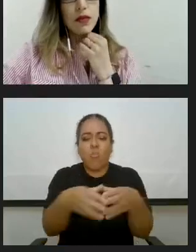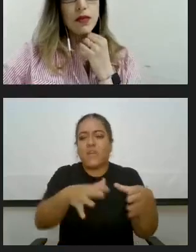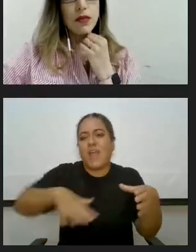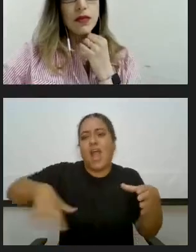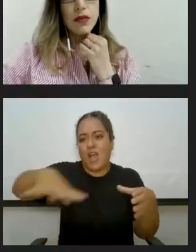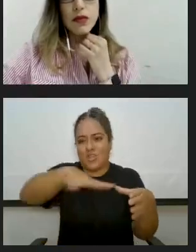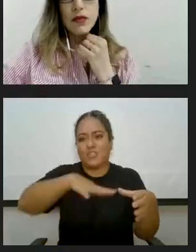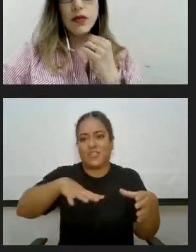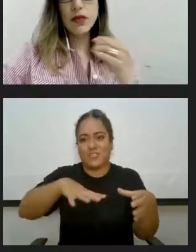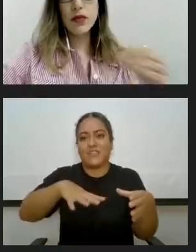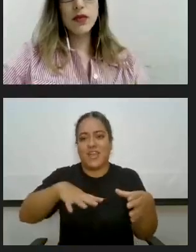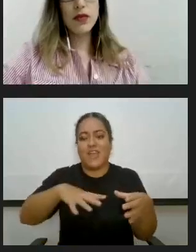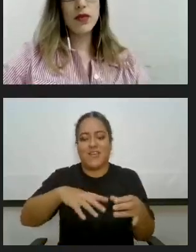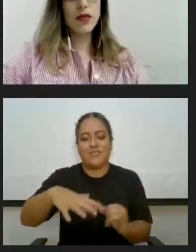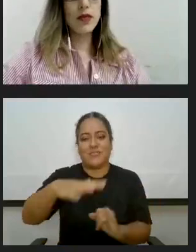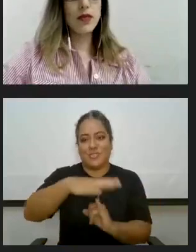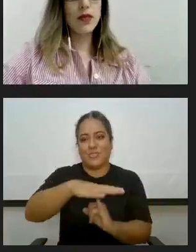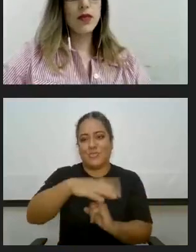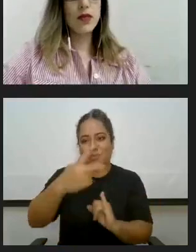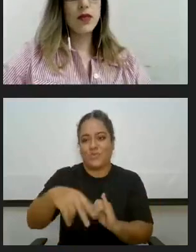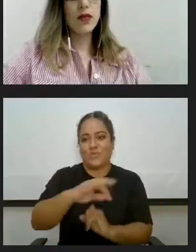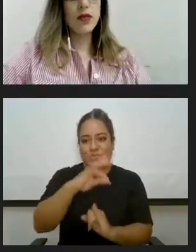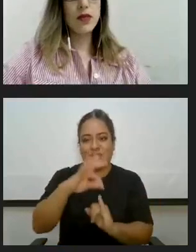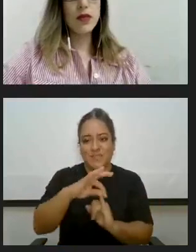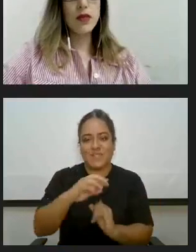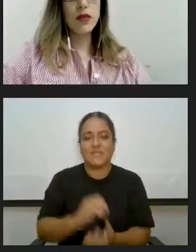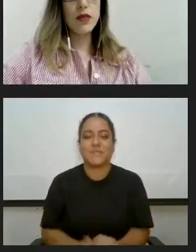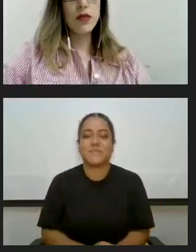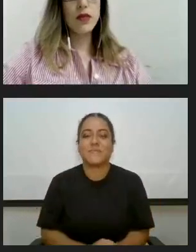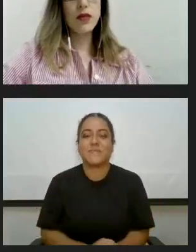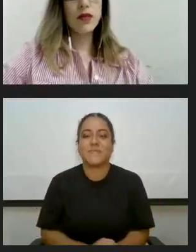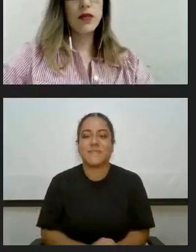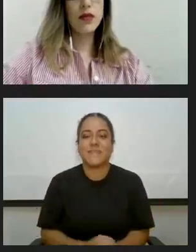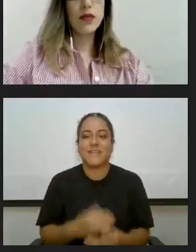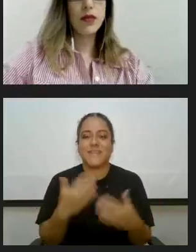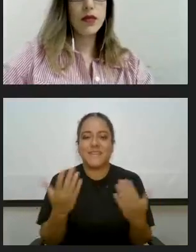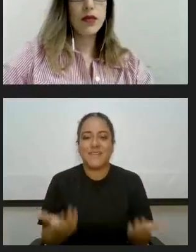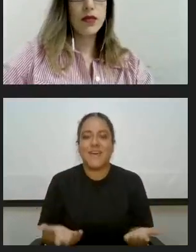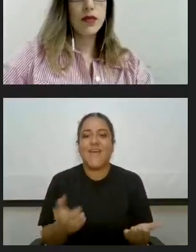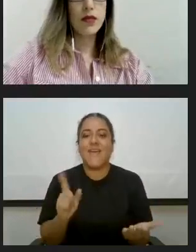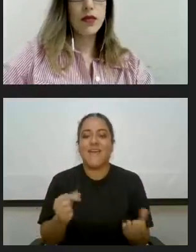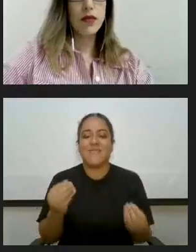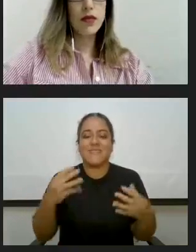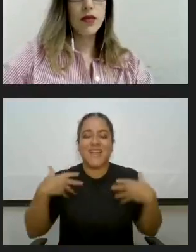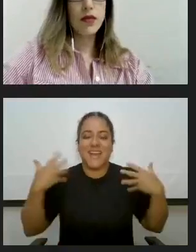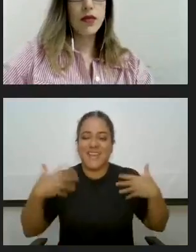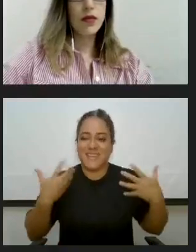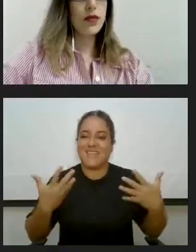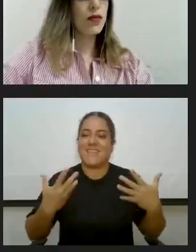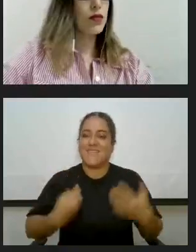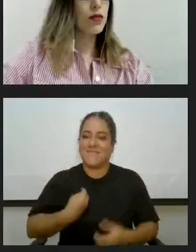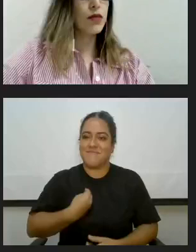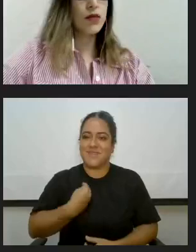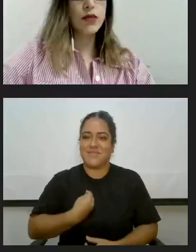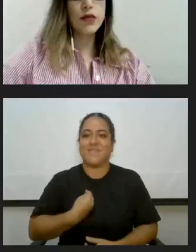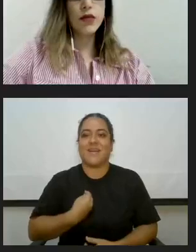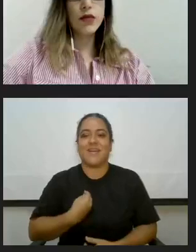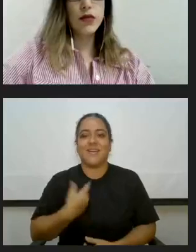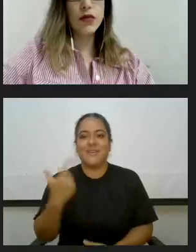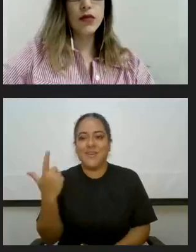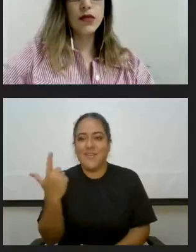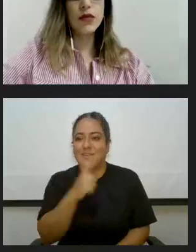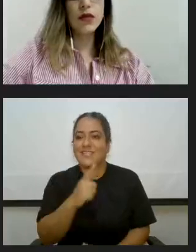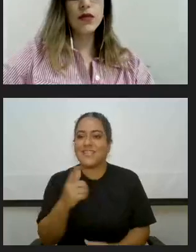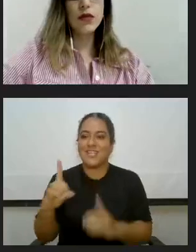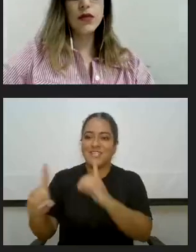né, institucional. Então, é uma alegria para a gente estar podendo